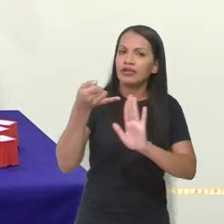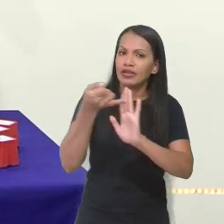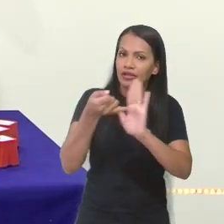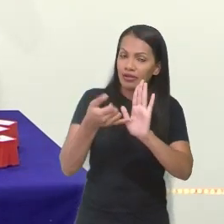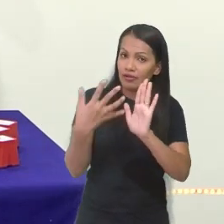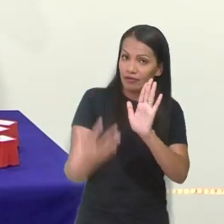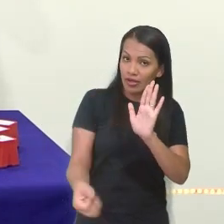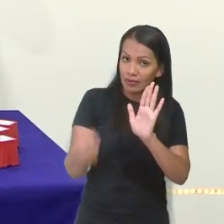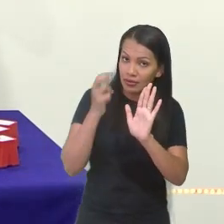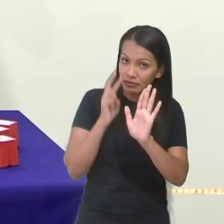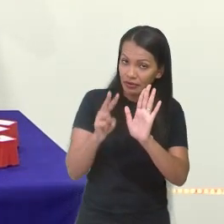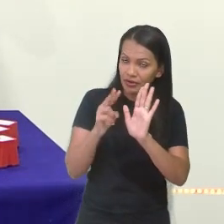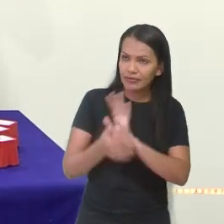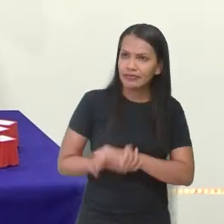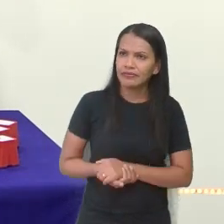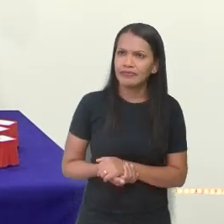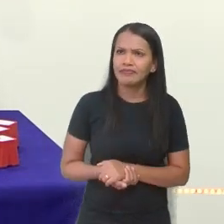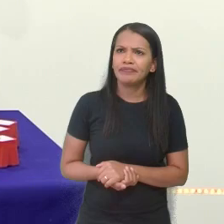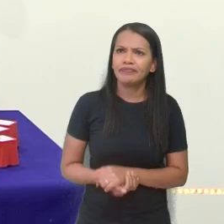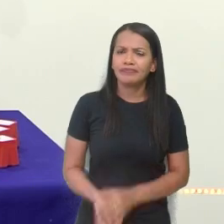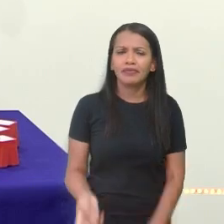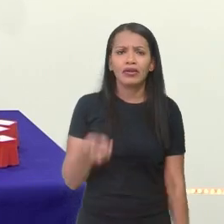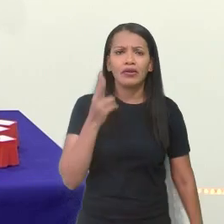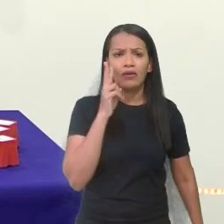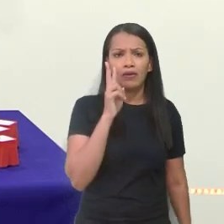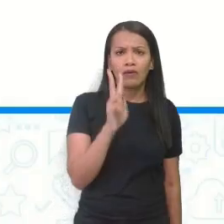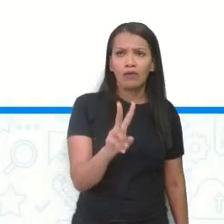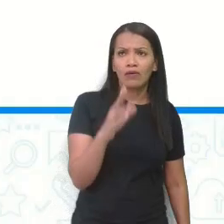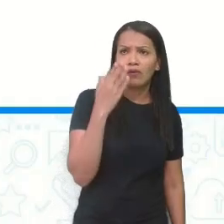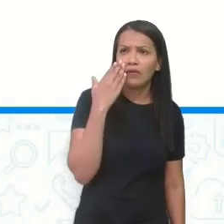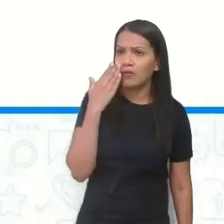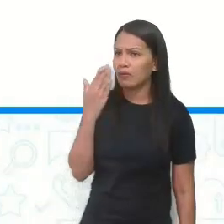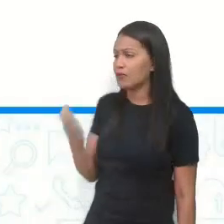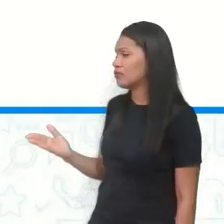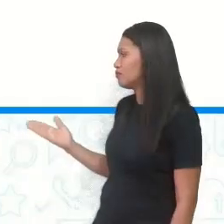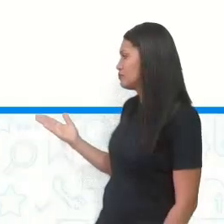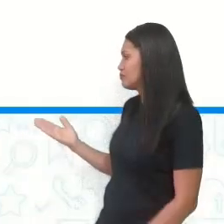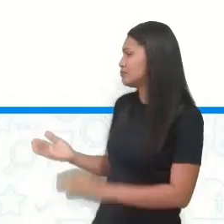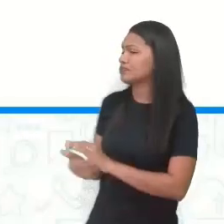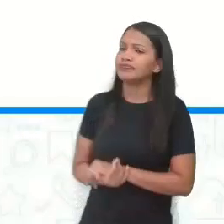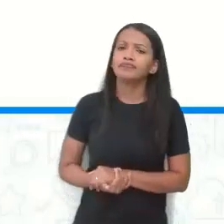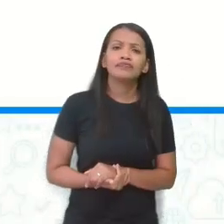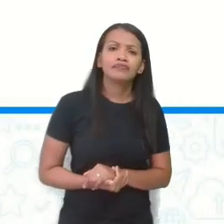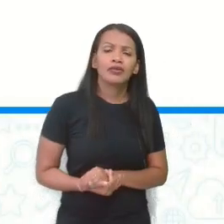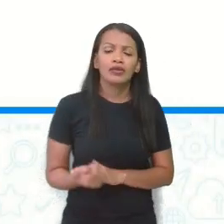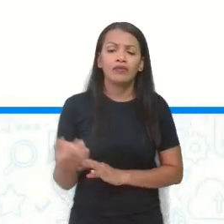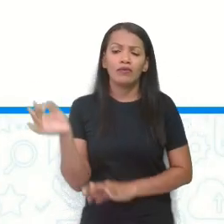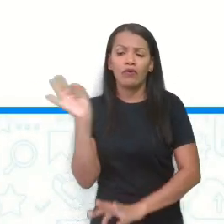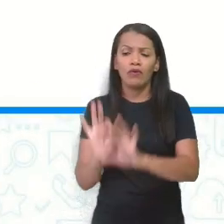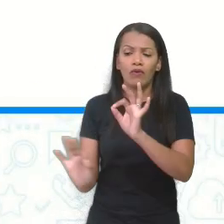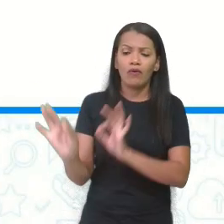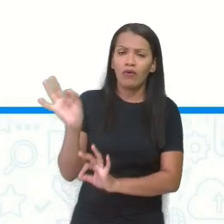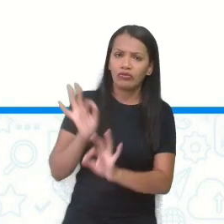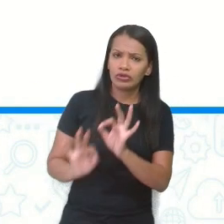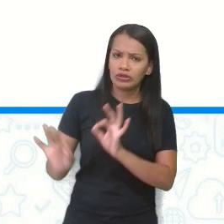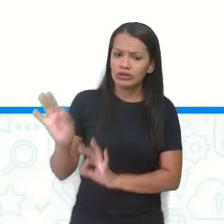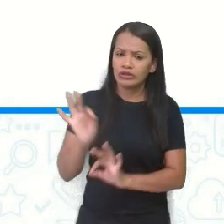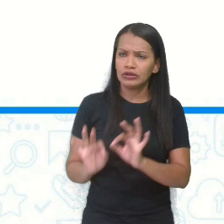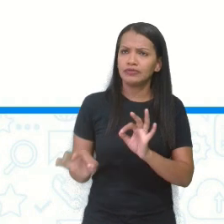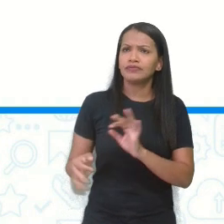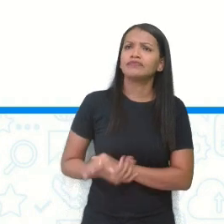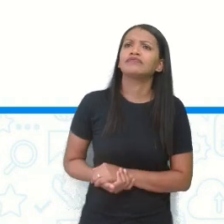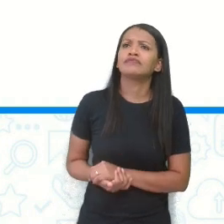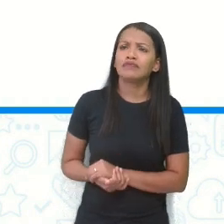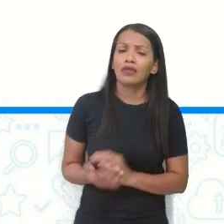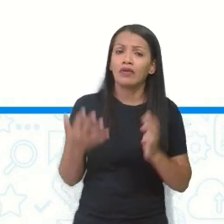vamos verificar o que é isso. Olha só, nesse poema aí, ele está todo organizadinho, olha.